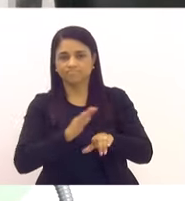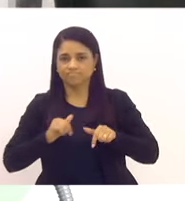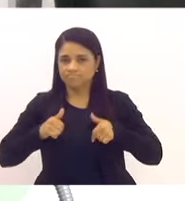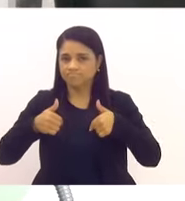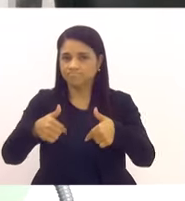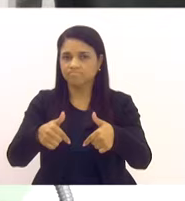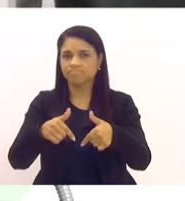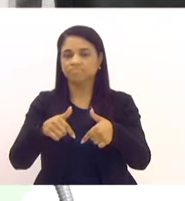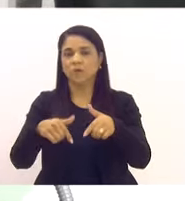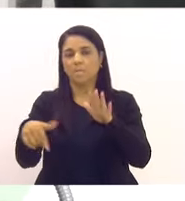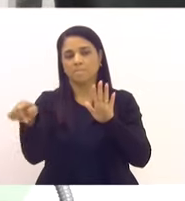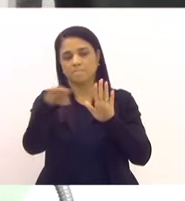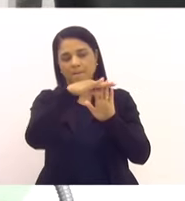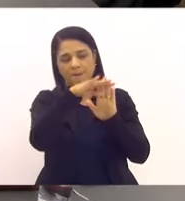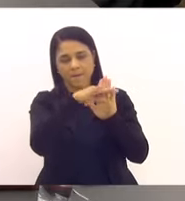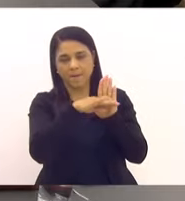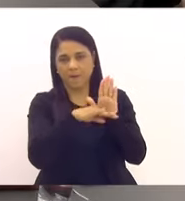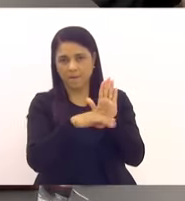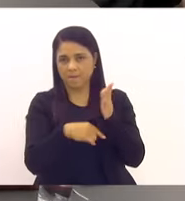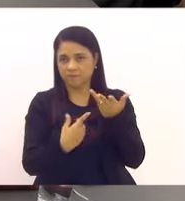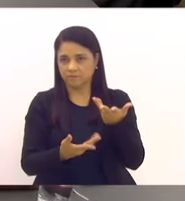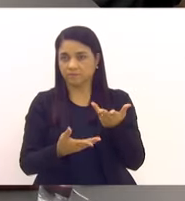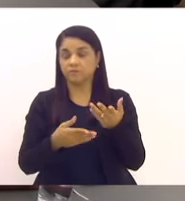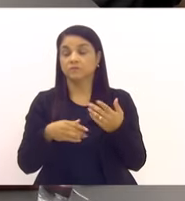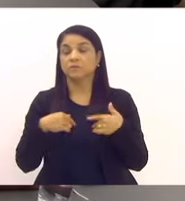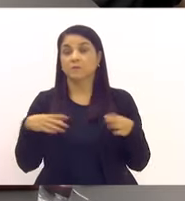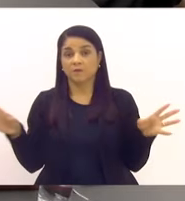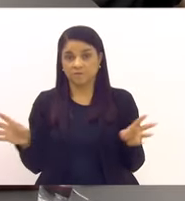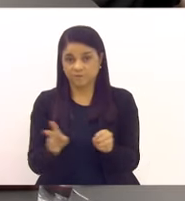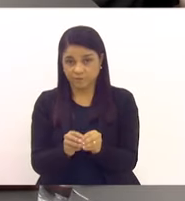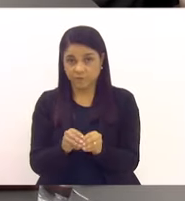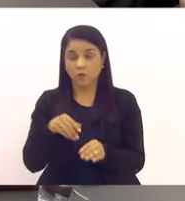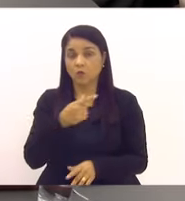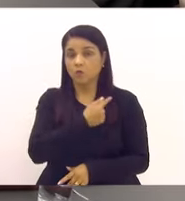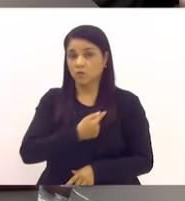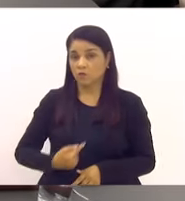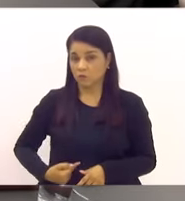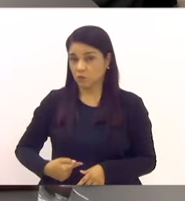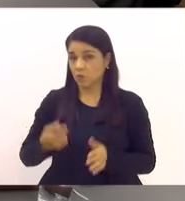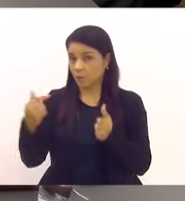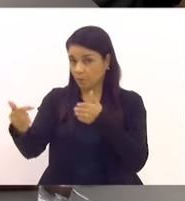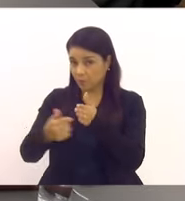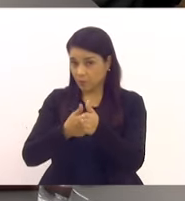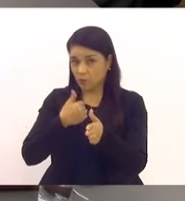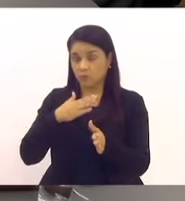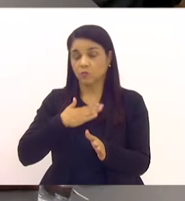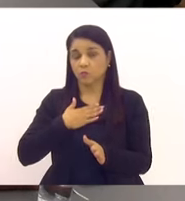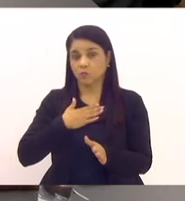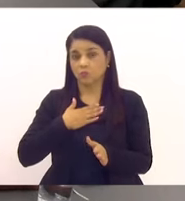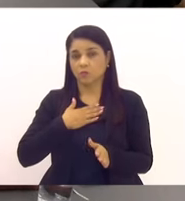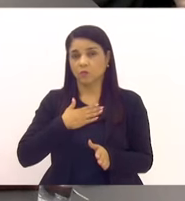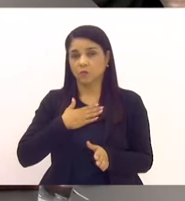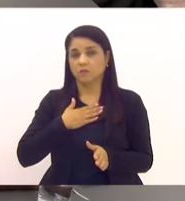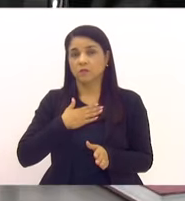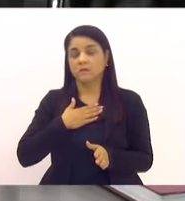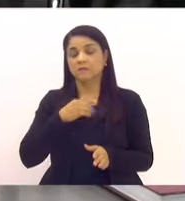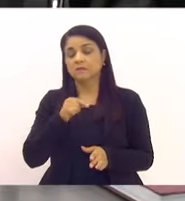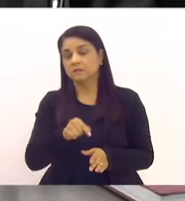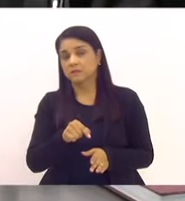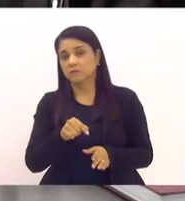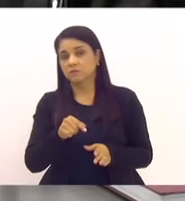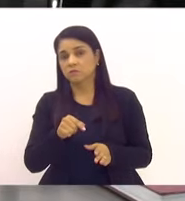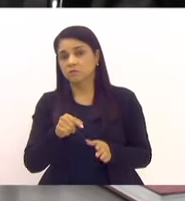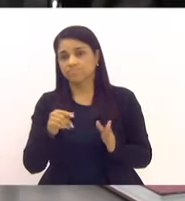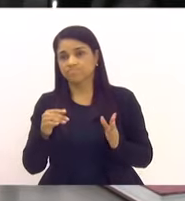alguns dos pontos que estão colocados inclusive, na pauta. Inclusive, uma das questões, para encerrar aqui, que o governador questionou, me perguntou, é se isso não chocava